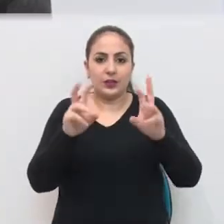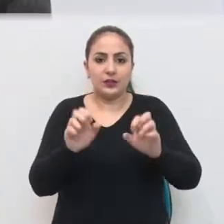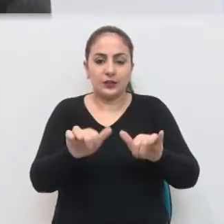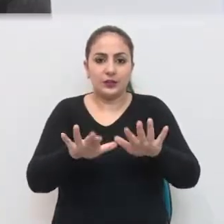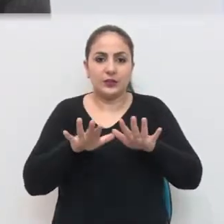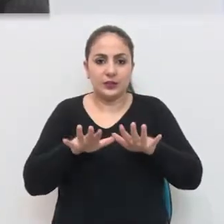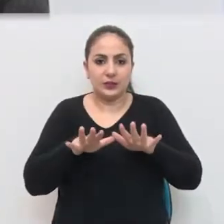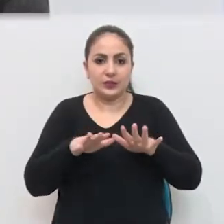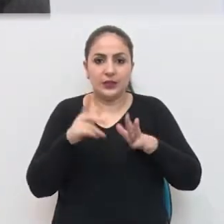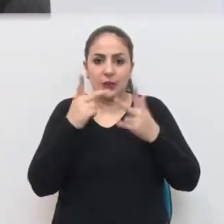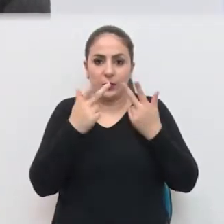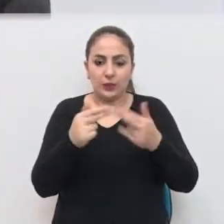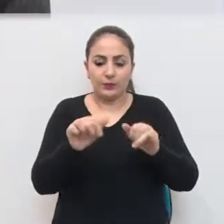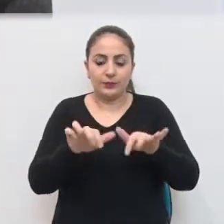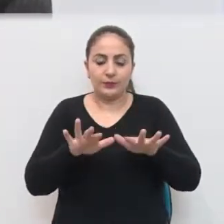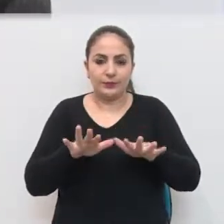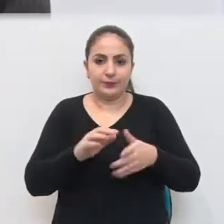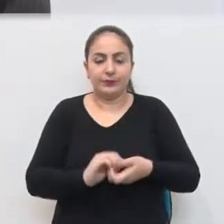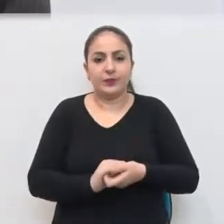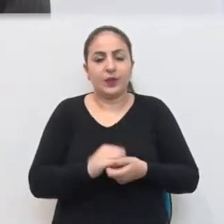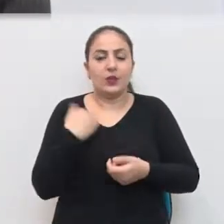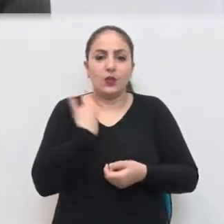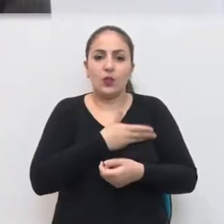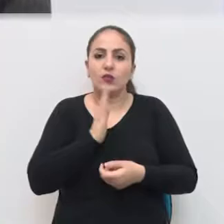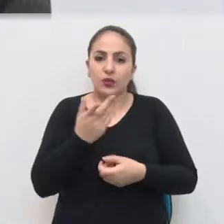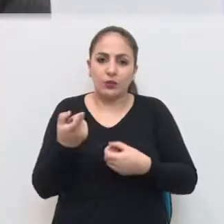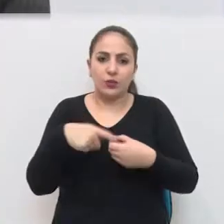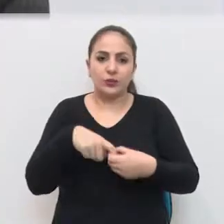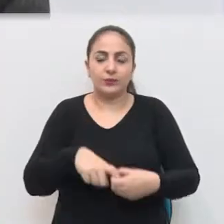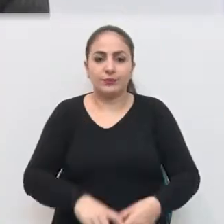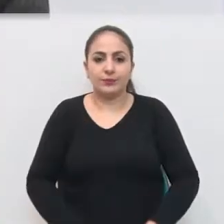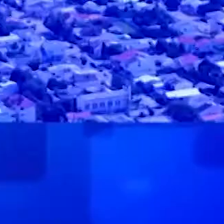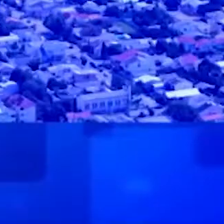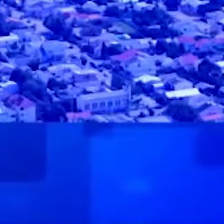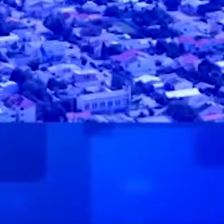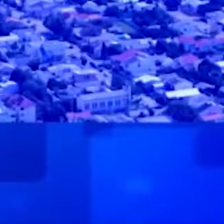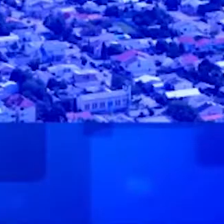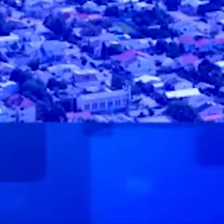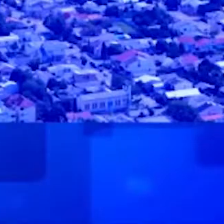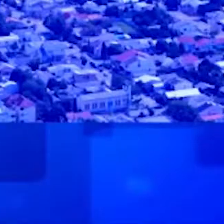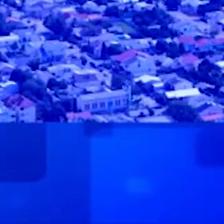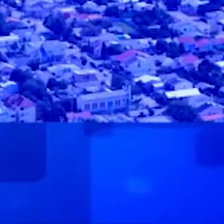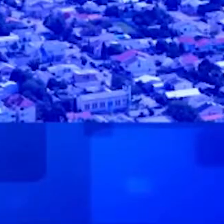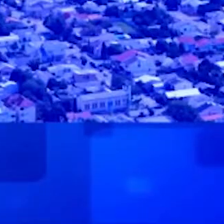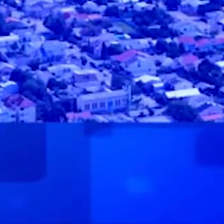matérias apreciadas nesta mesma sessão plenária. Nós já voltamos.